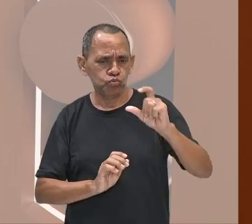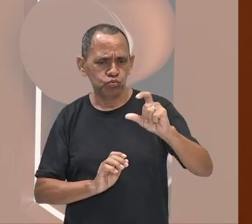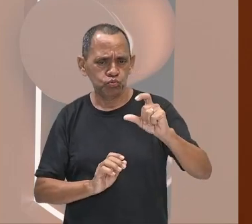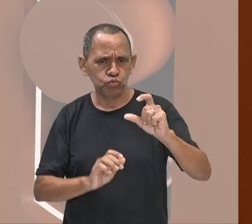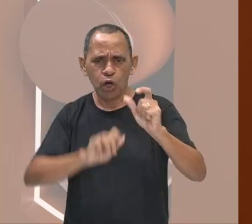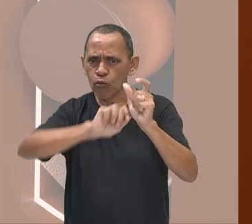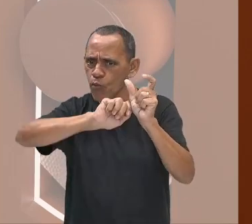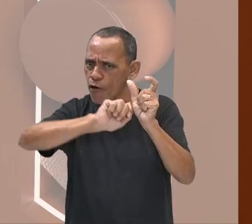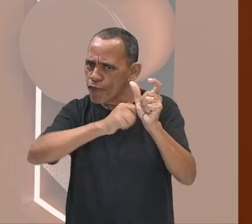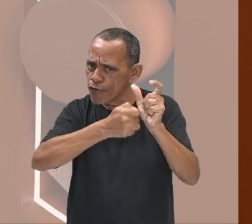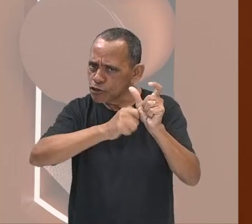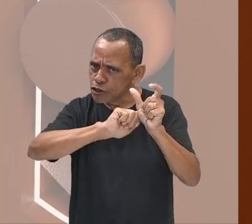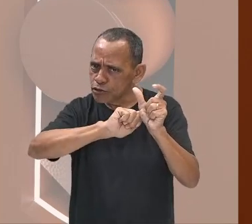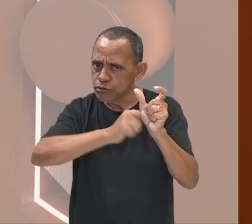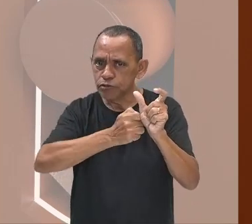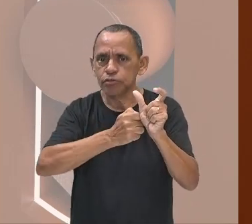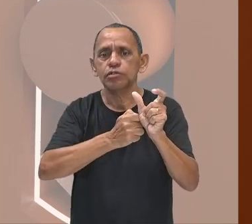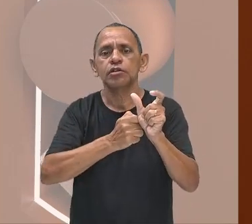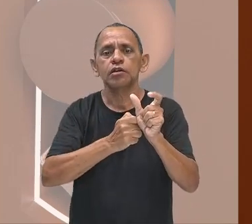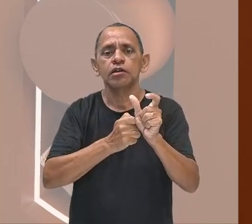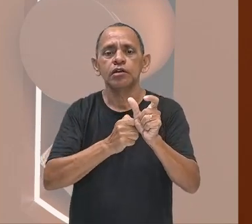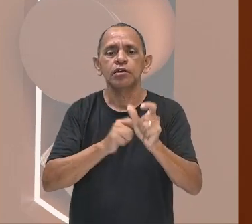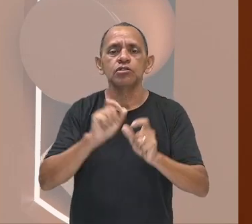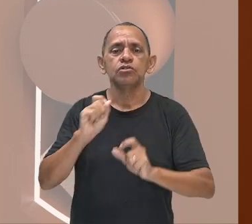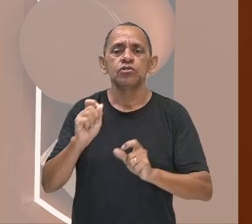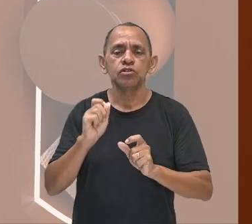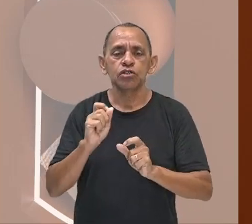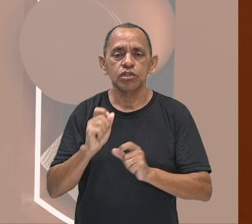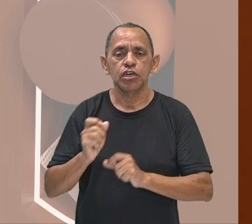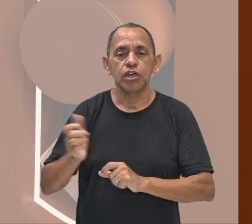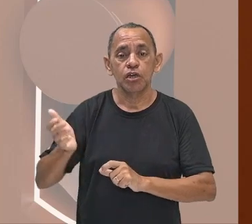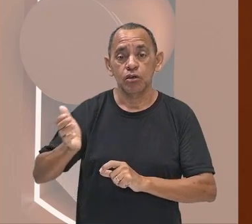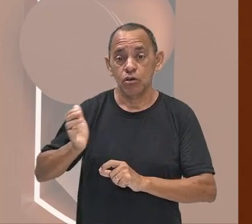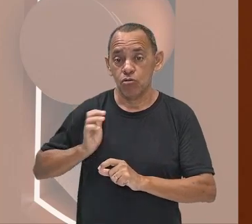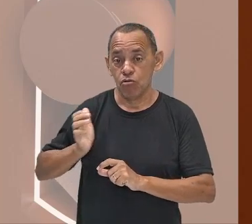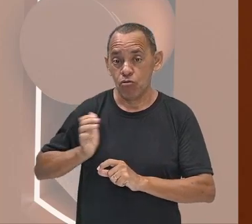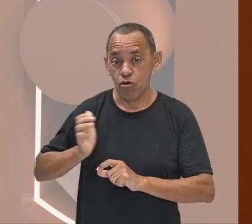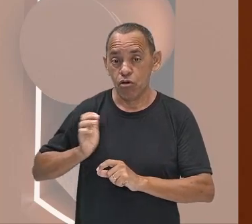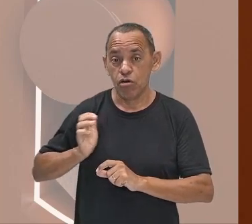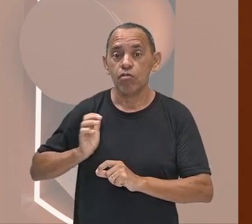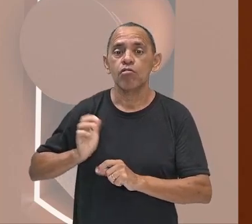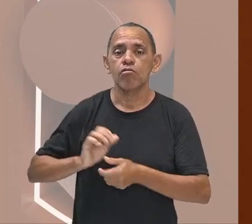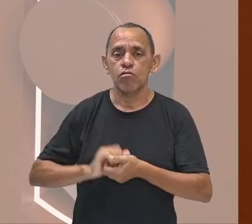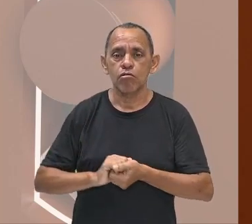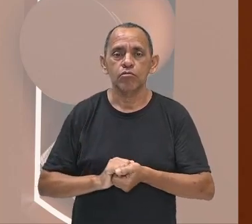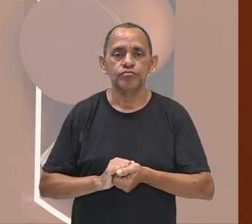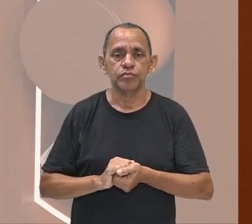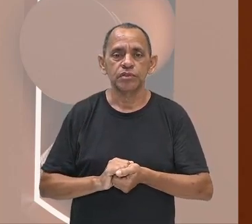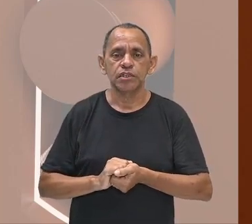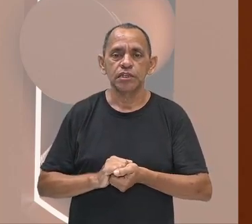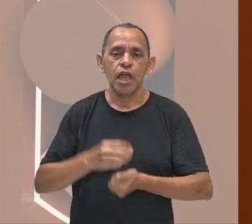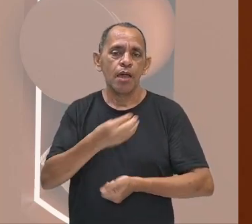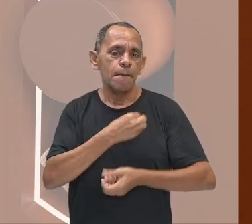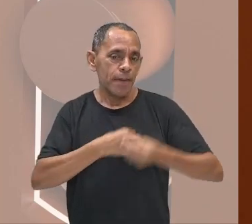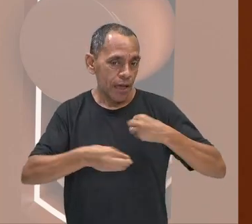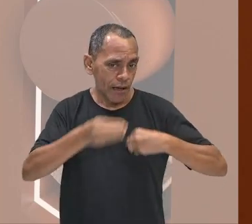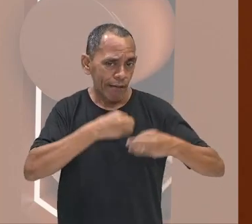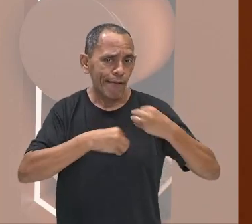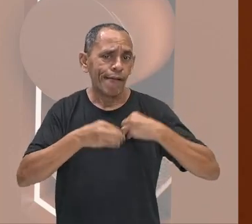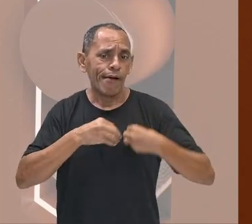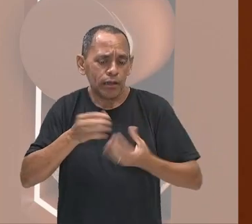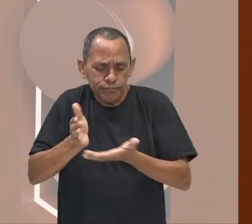século XVII, tendo como uma ideologia religiosa que diz que é pecado acumular riqueza. e outra